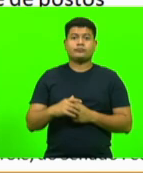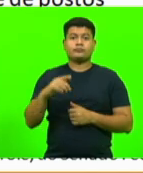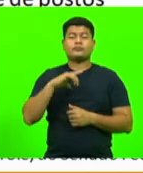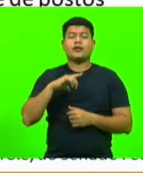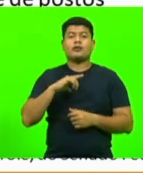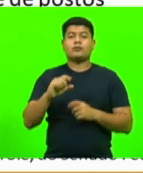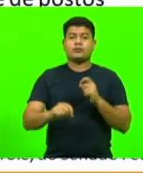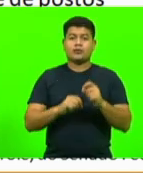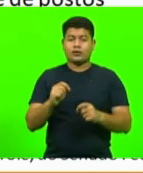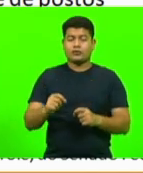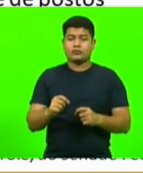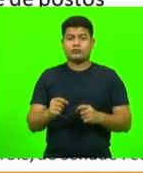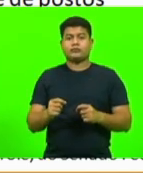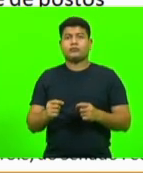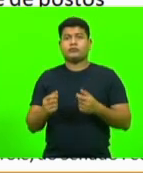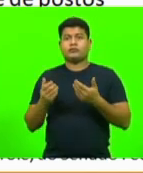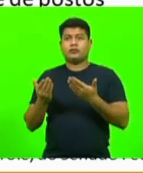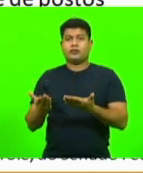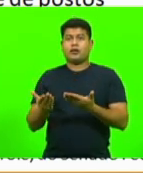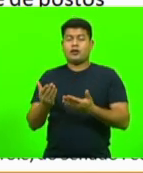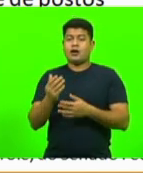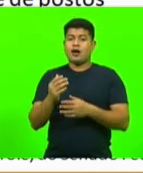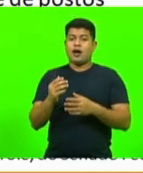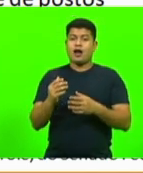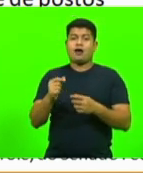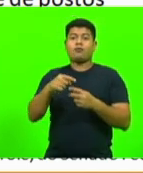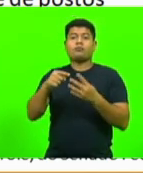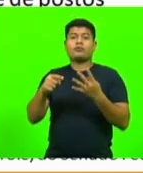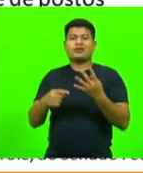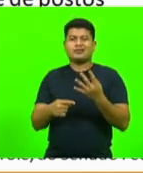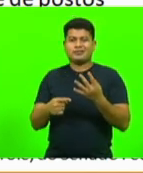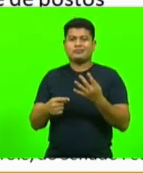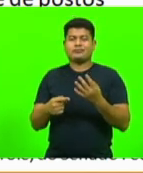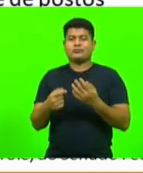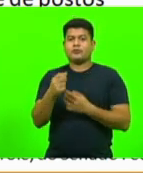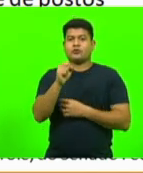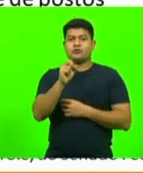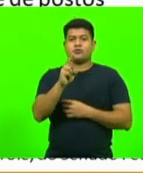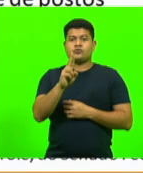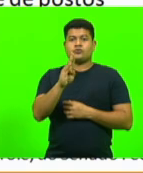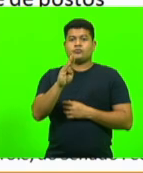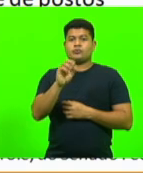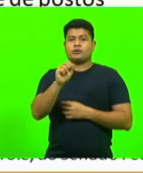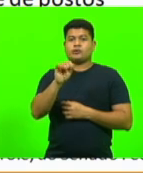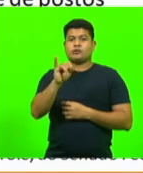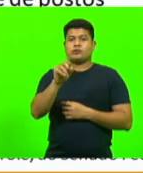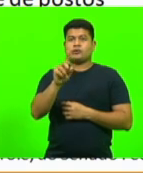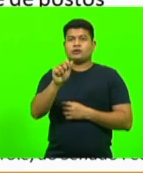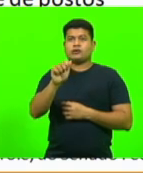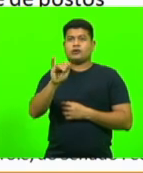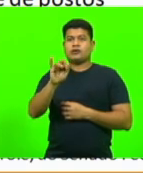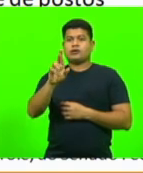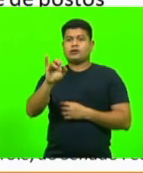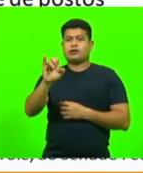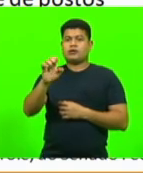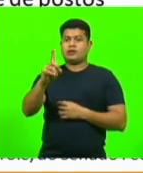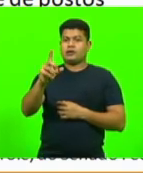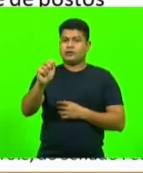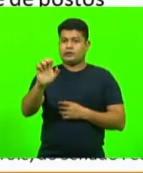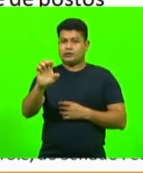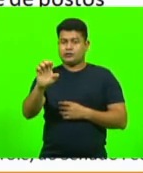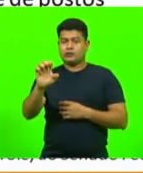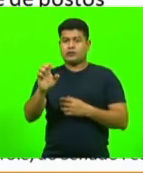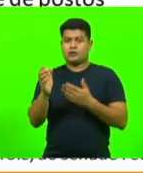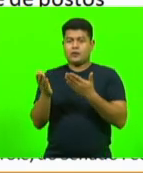o princípio da subsidiaridade mais o instrumentos de cooperação mais um fim do regime